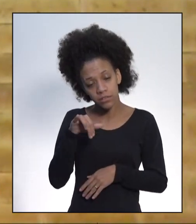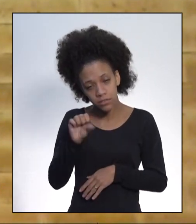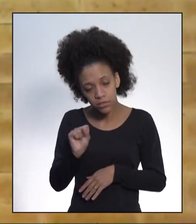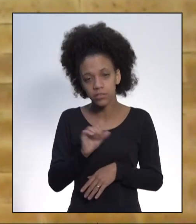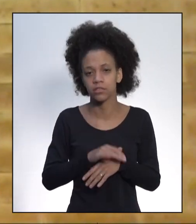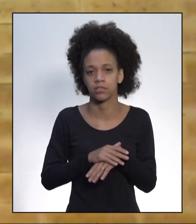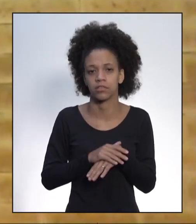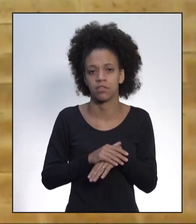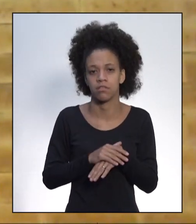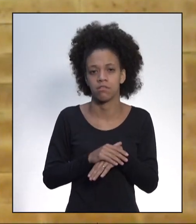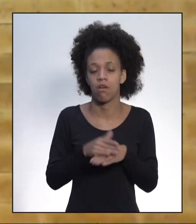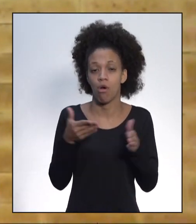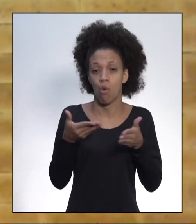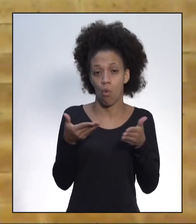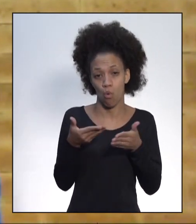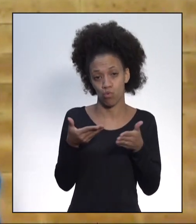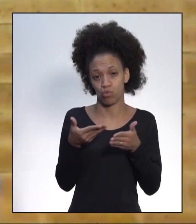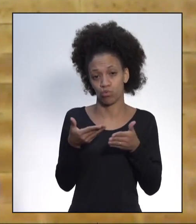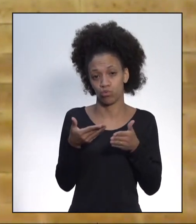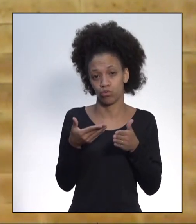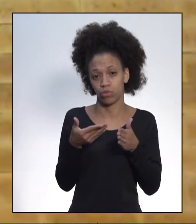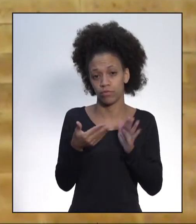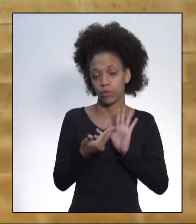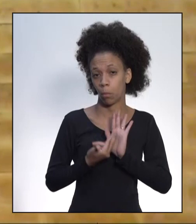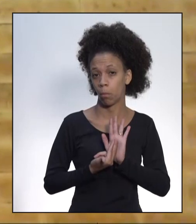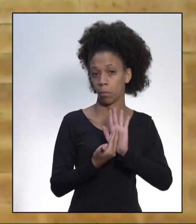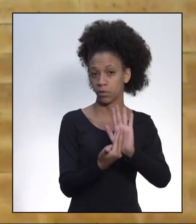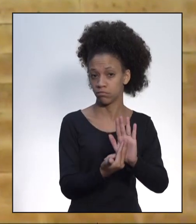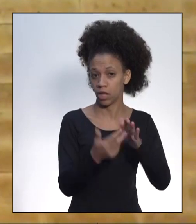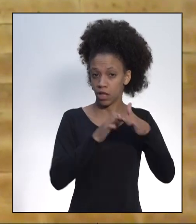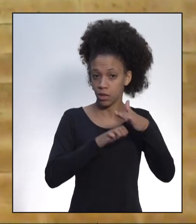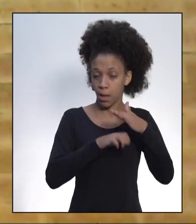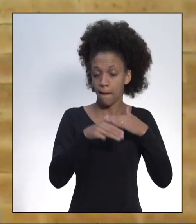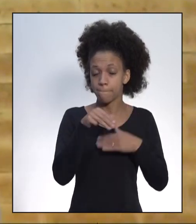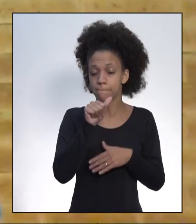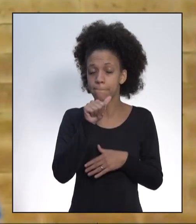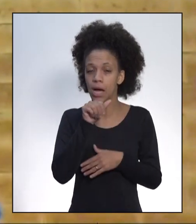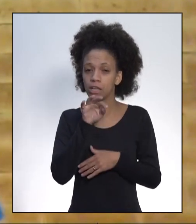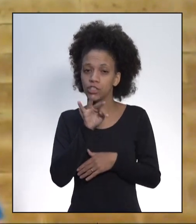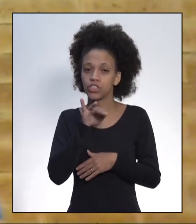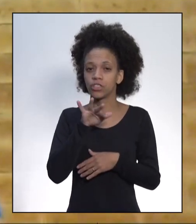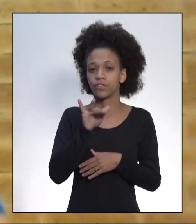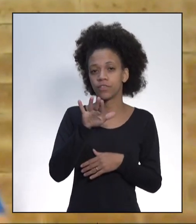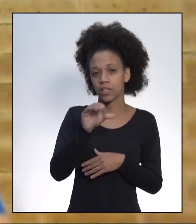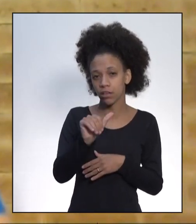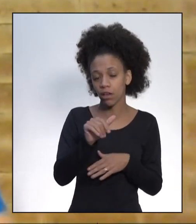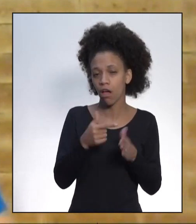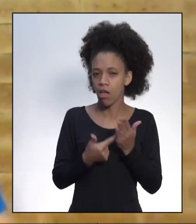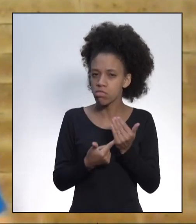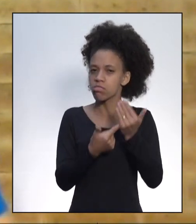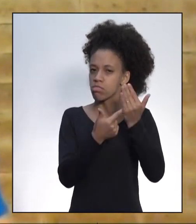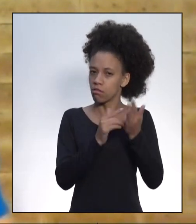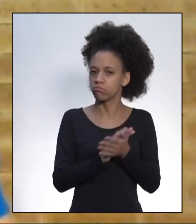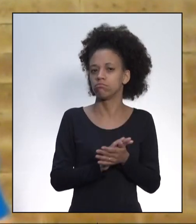sou hoje, eu estou à frente de uma empresa chamada Matific, uma empresa de